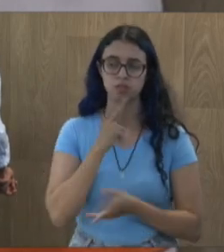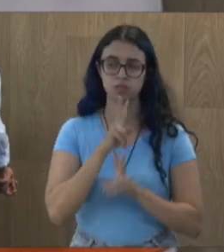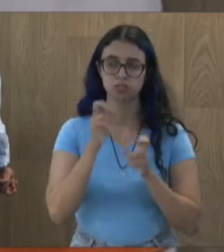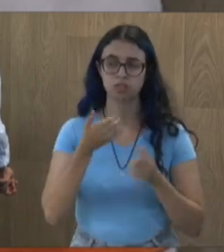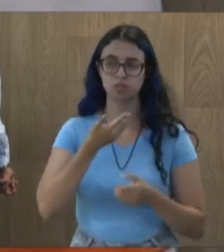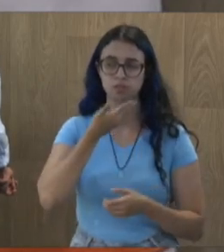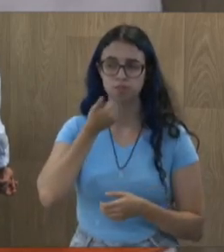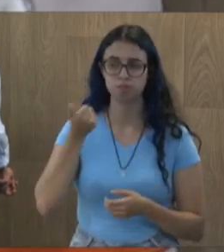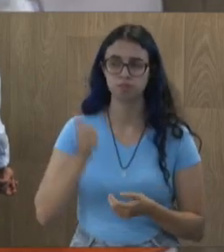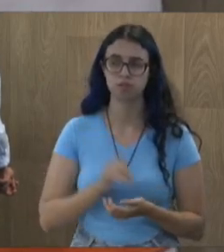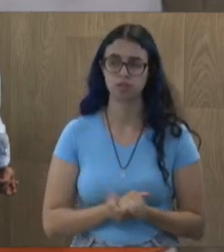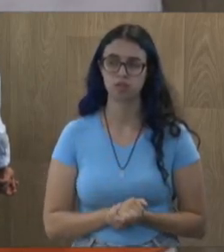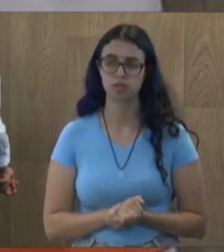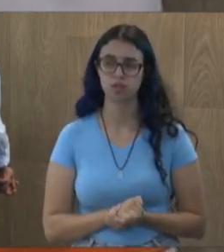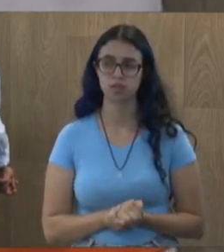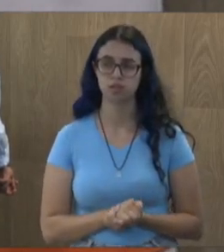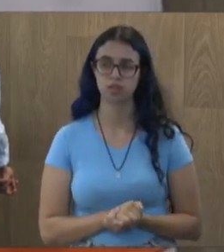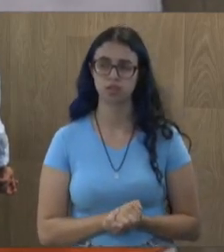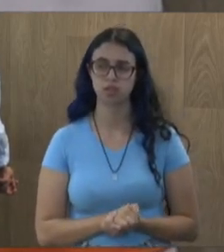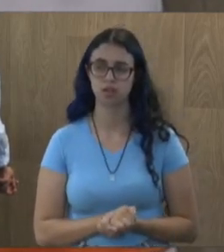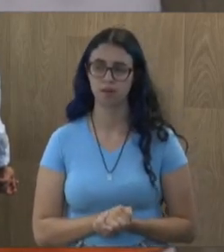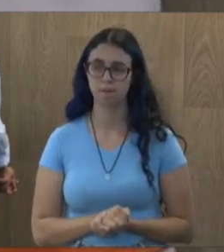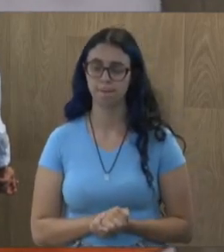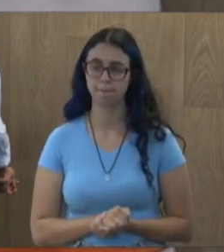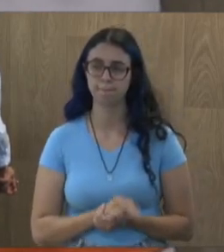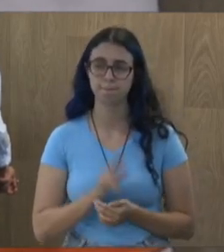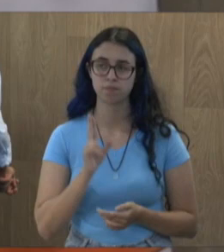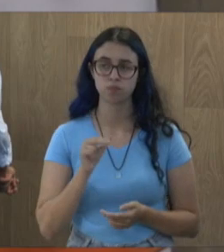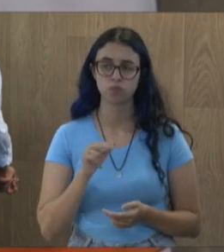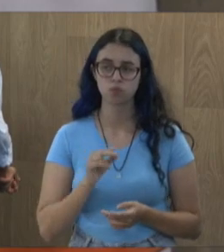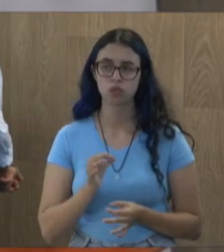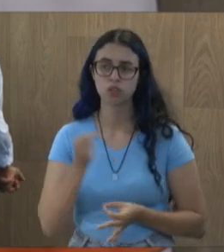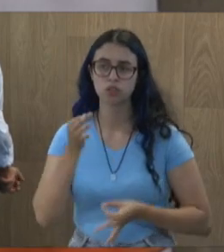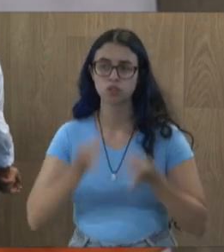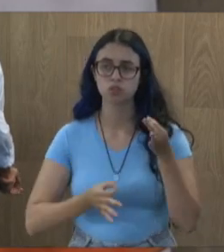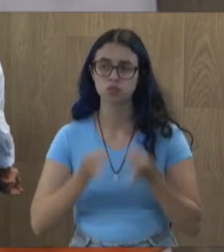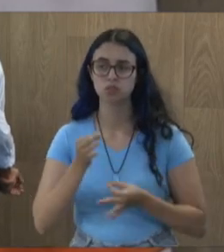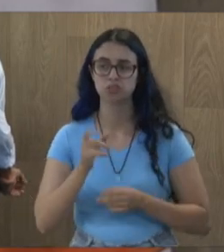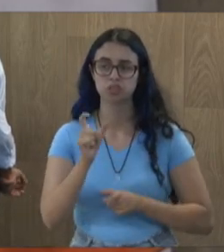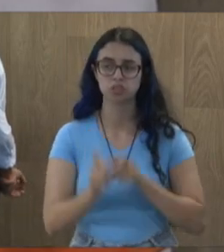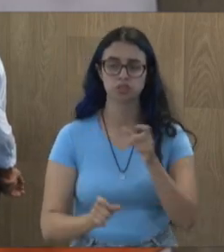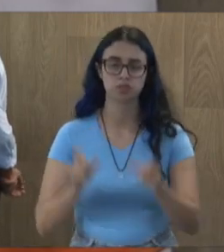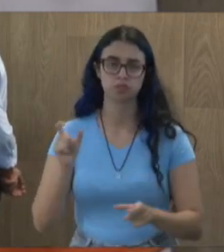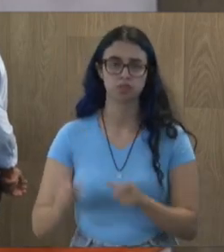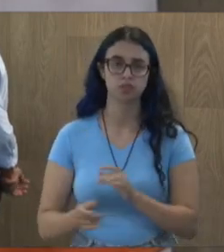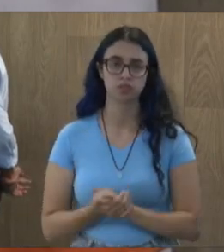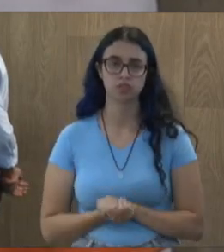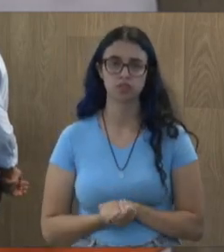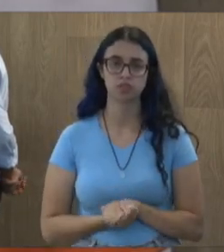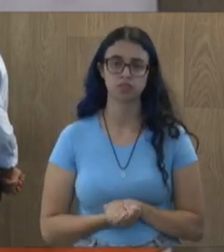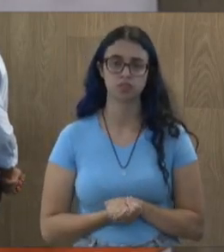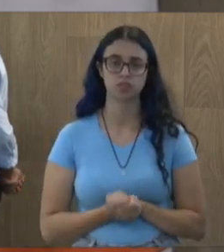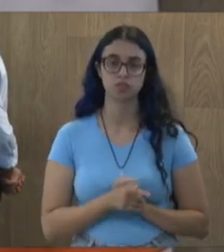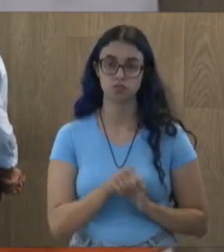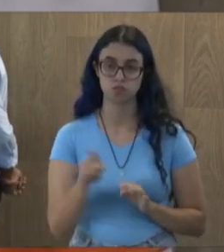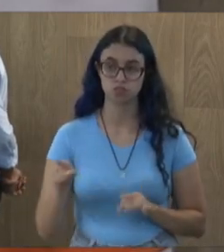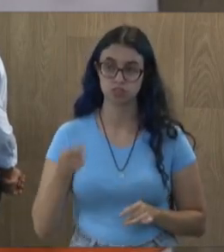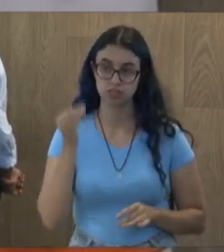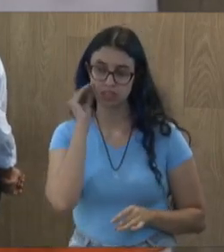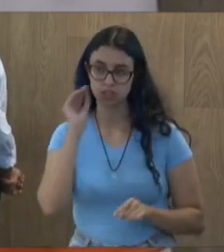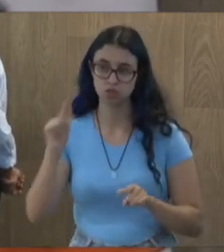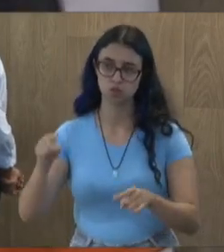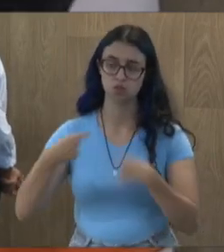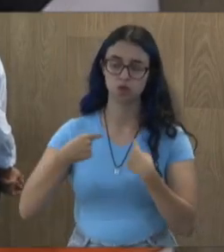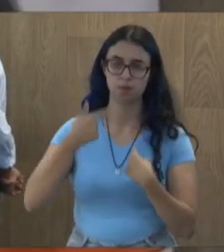melhorias, para falar de todas as demandas que chegam para mim. Nunca vim aqui para julgar e criticar ninguém. Você que me ataca, fica à vontade, porque o Deus